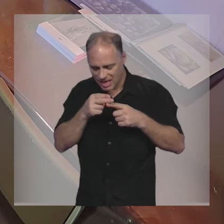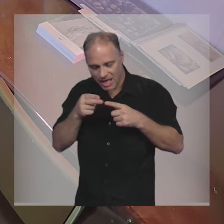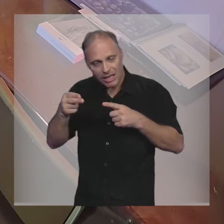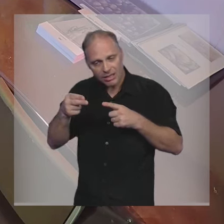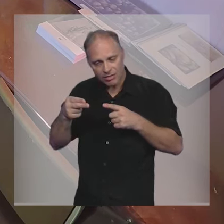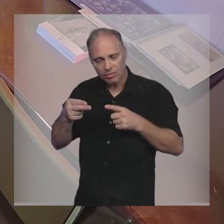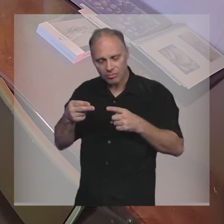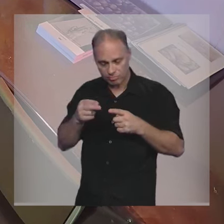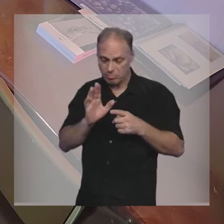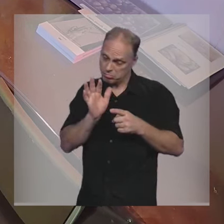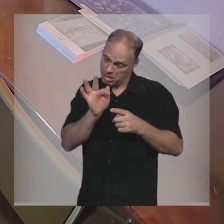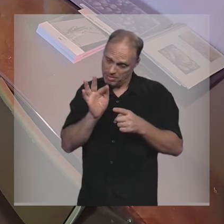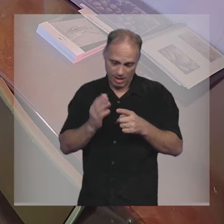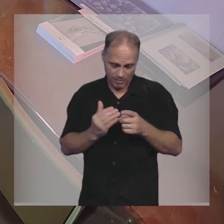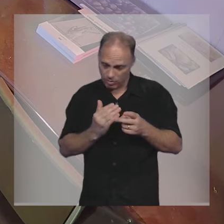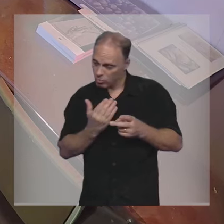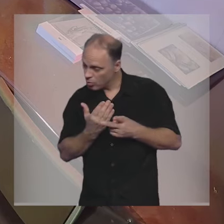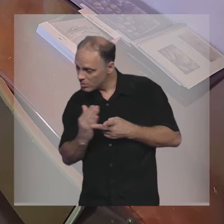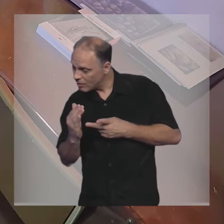fui entrando em outras